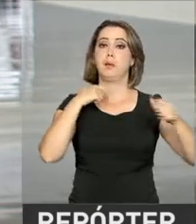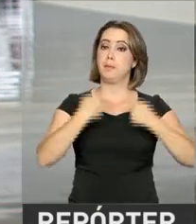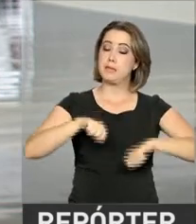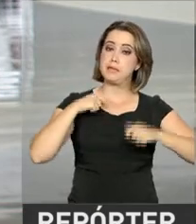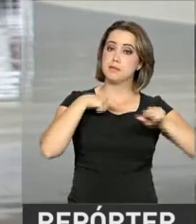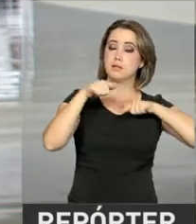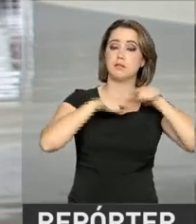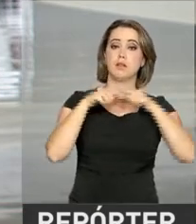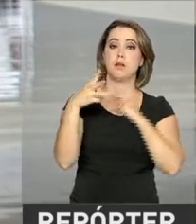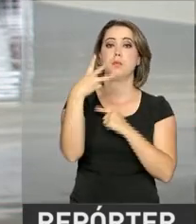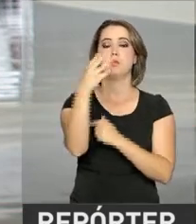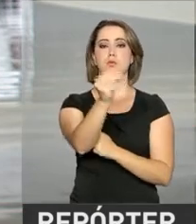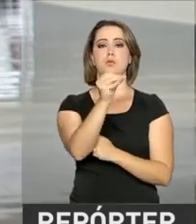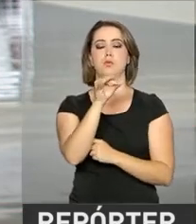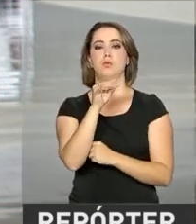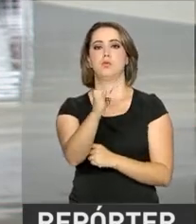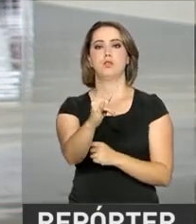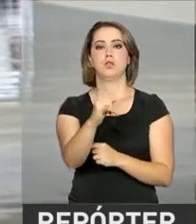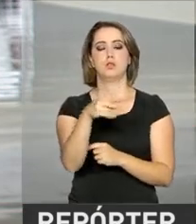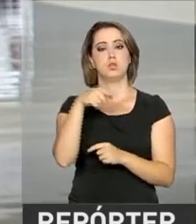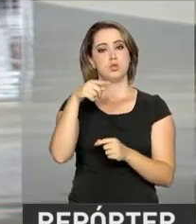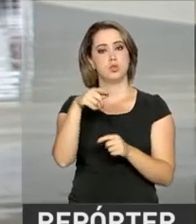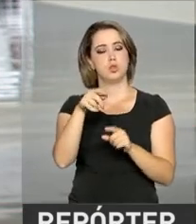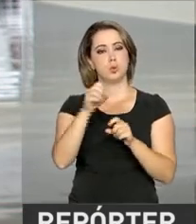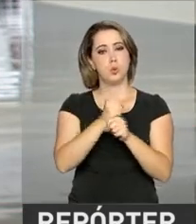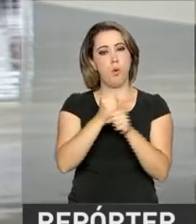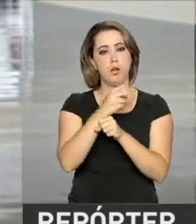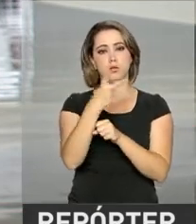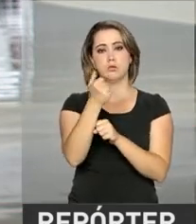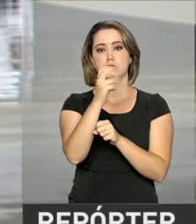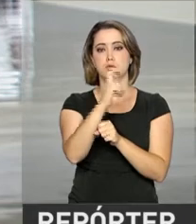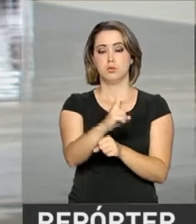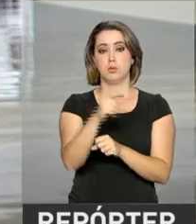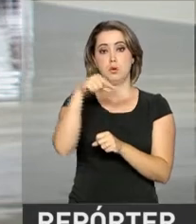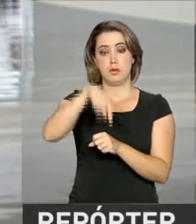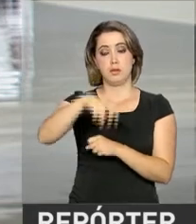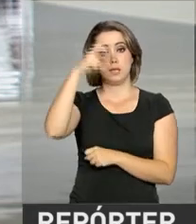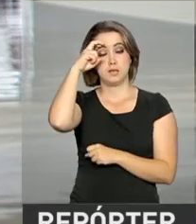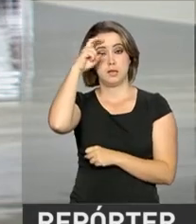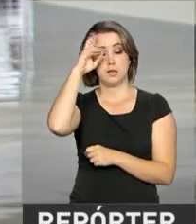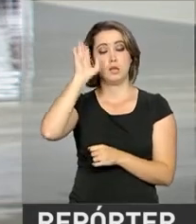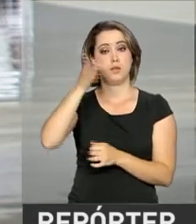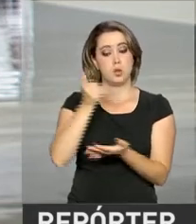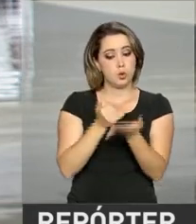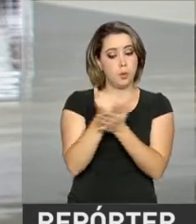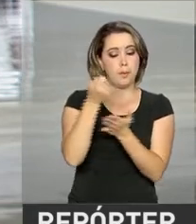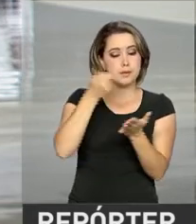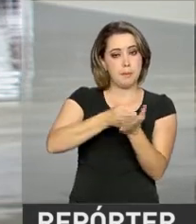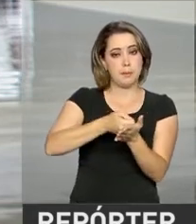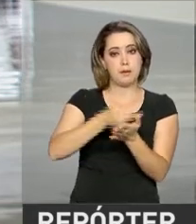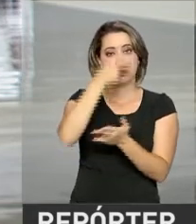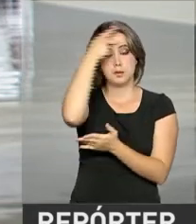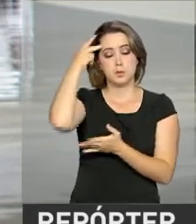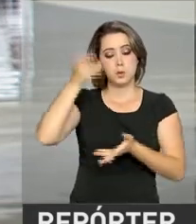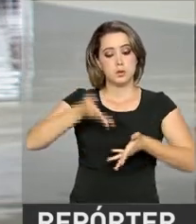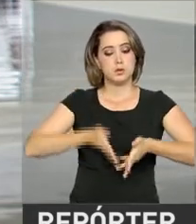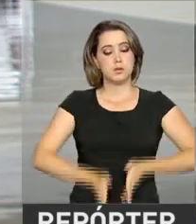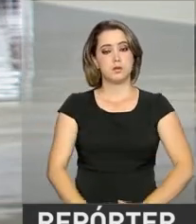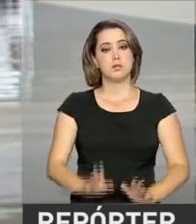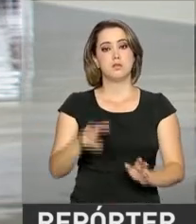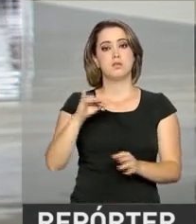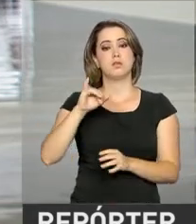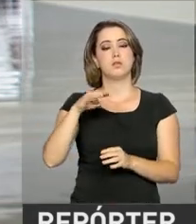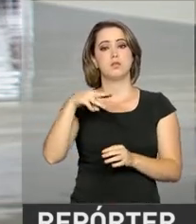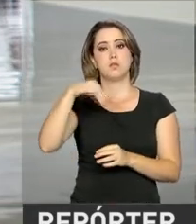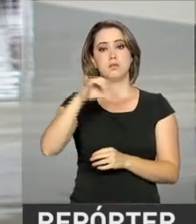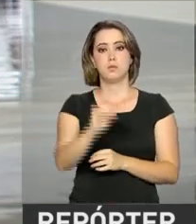menos 30 dias em 2015. A partir desta quinta-feira, o benefício será pago aos trabalhadores nascidos nos meses